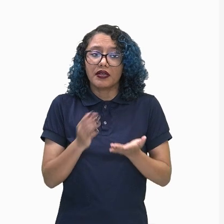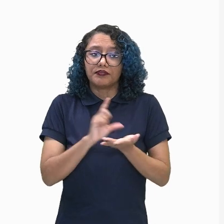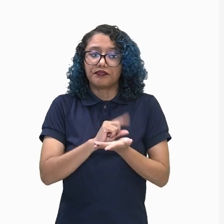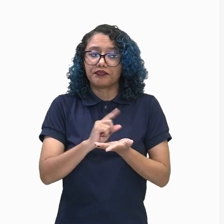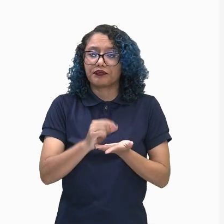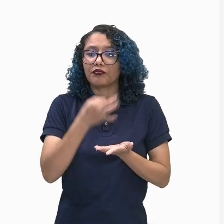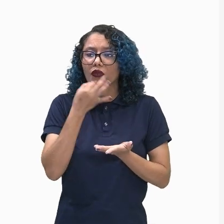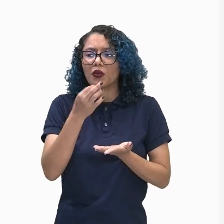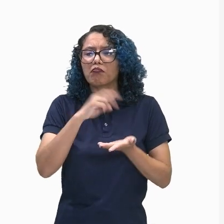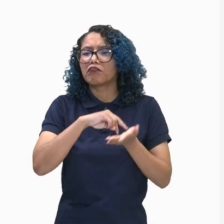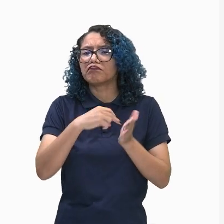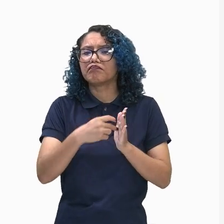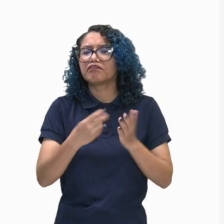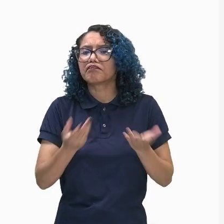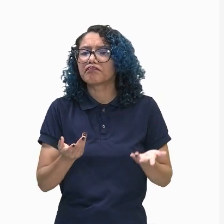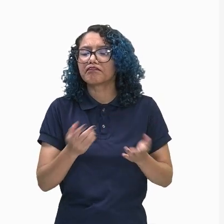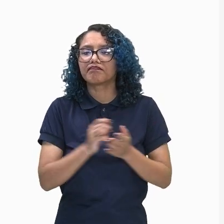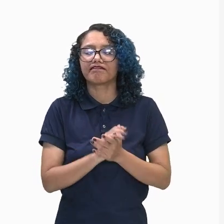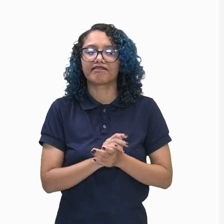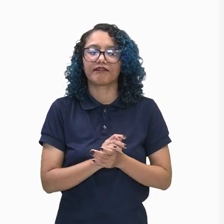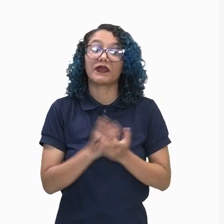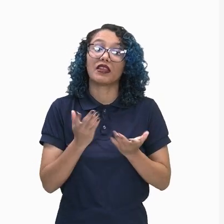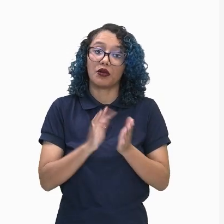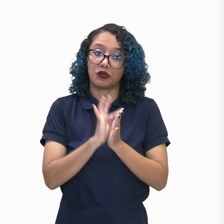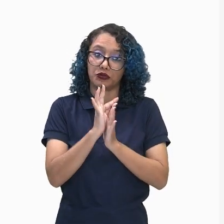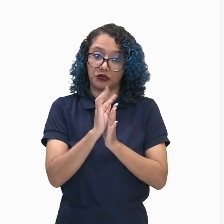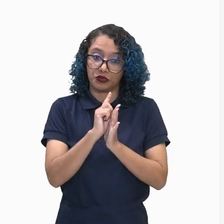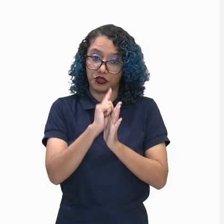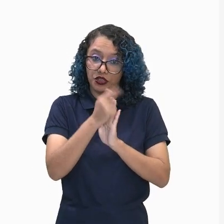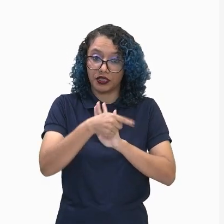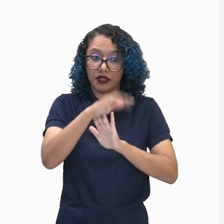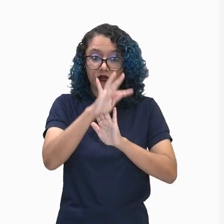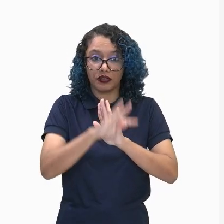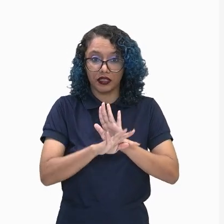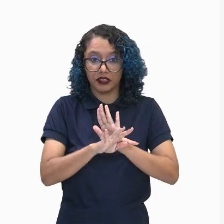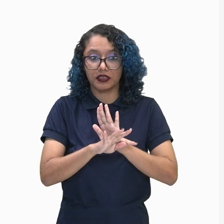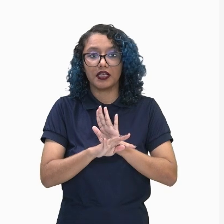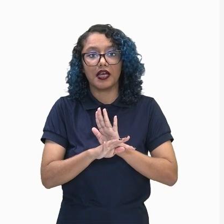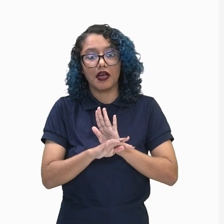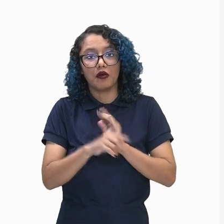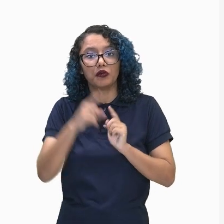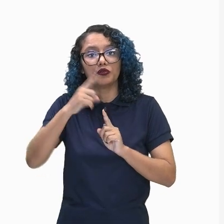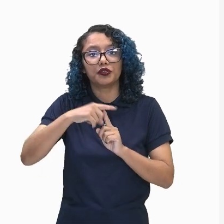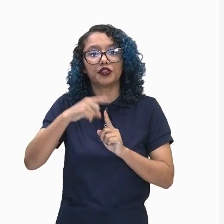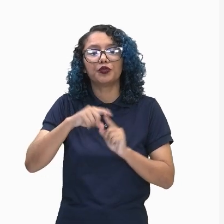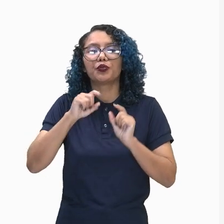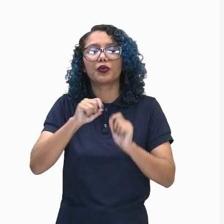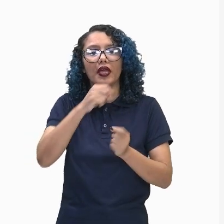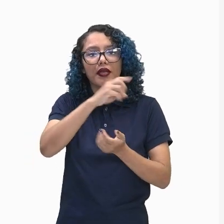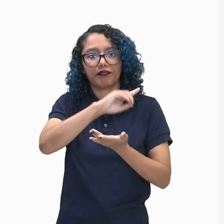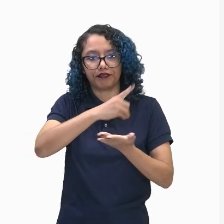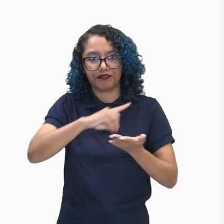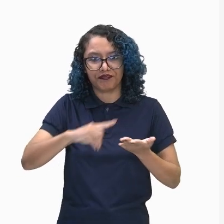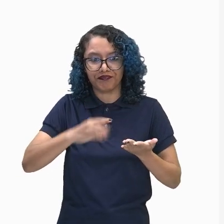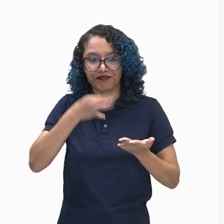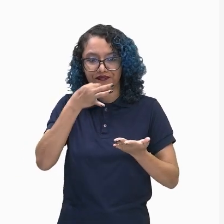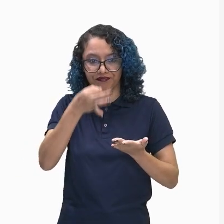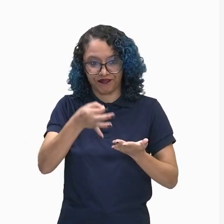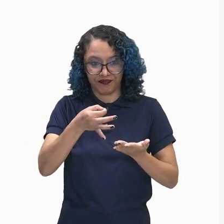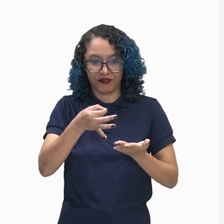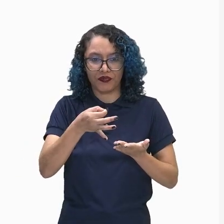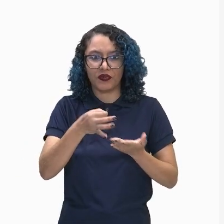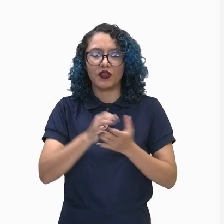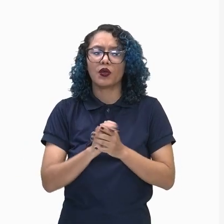opinião? É um gênero textual de tipologia dissertativa argumentativa, em que